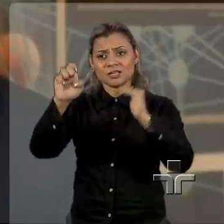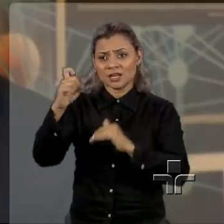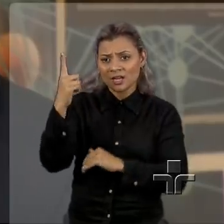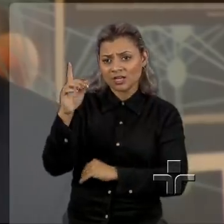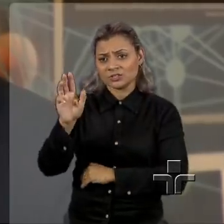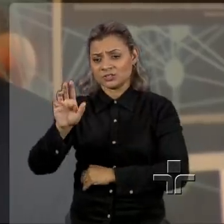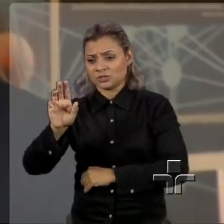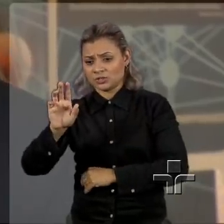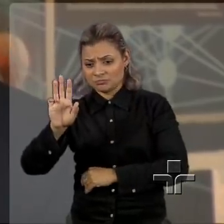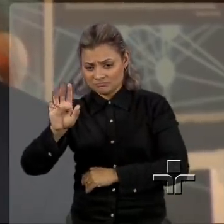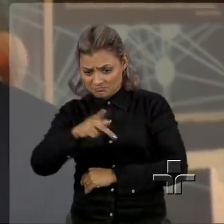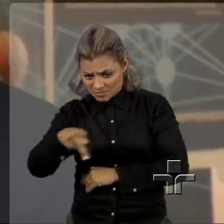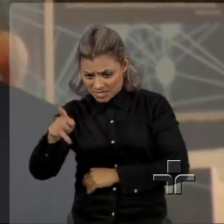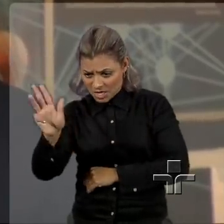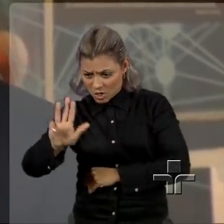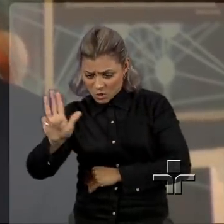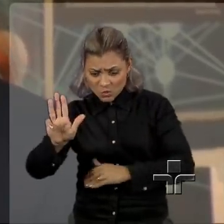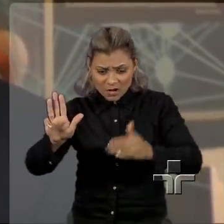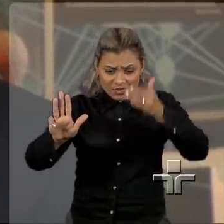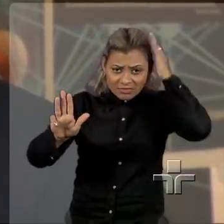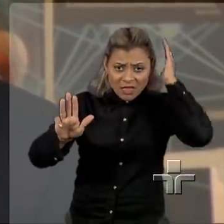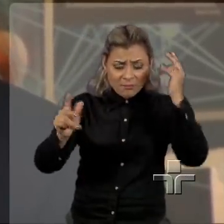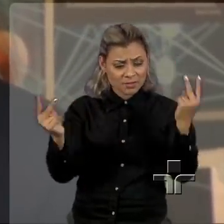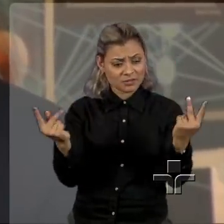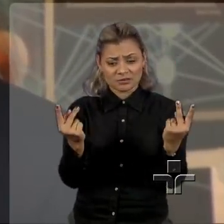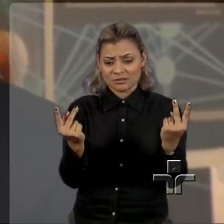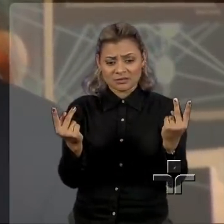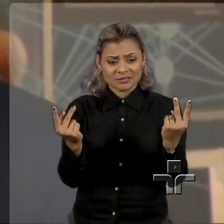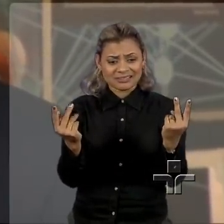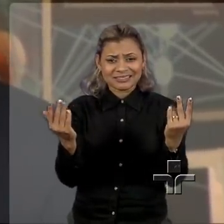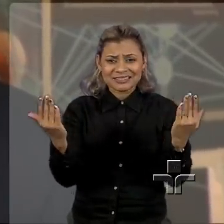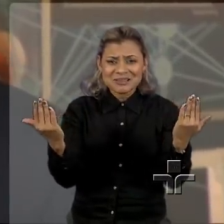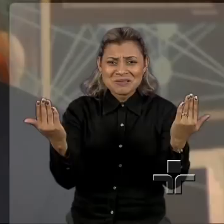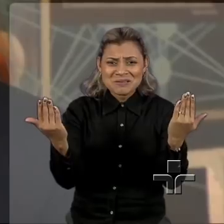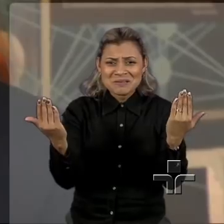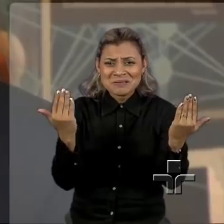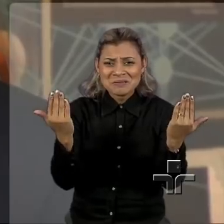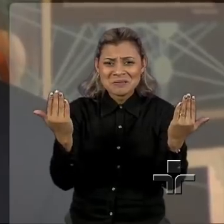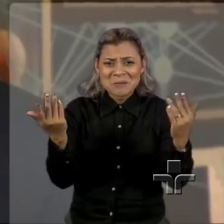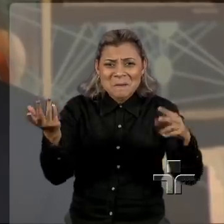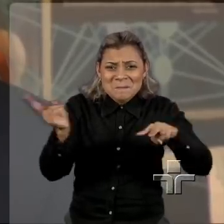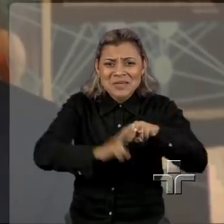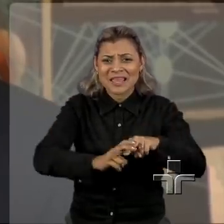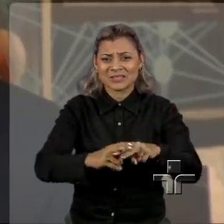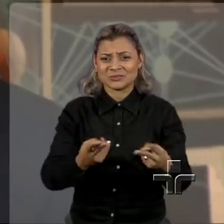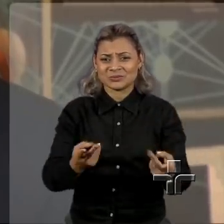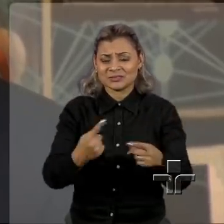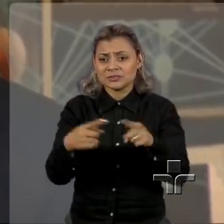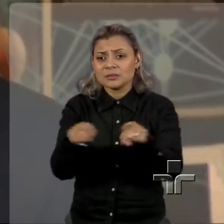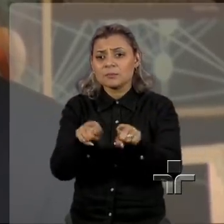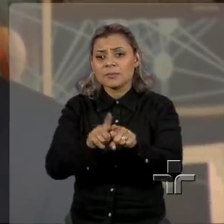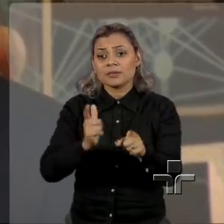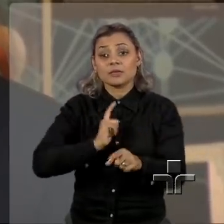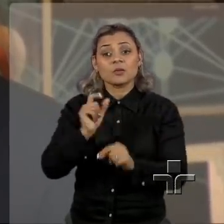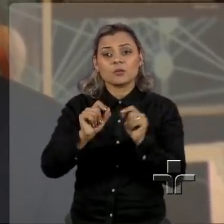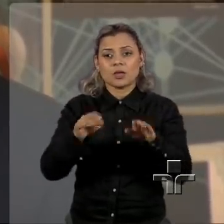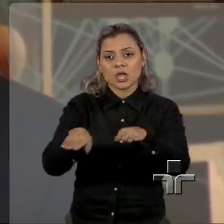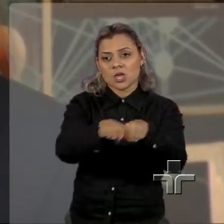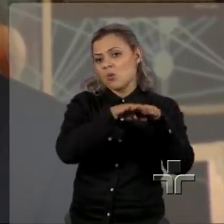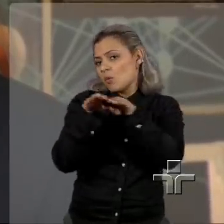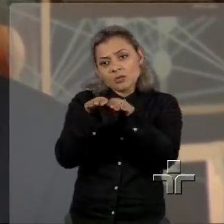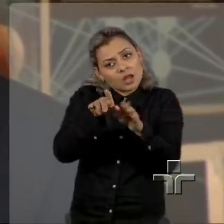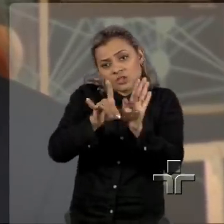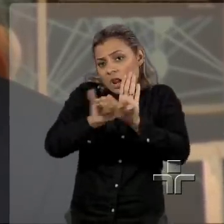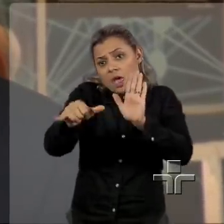e ex-presidente Temer, ambos estão presos. Agora, por um outro lado, um postulado importante da condição republicana é a igualdade perante a